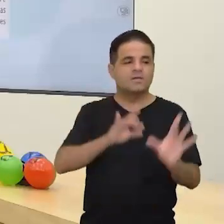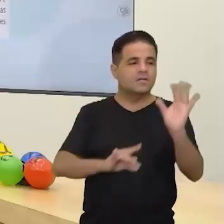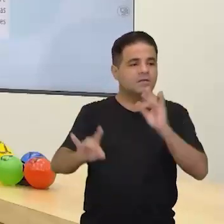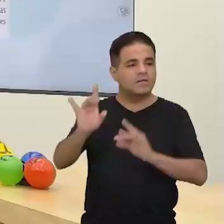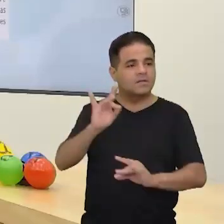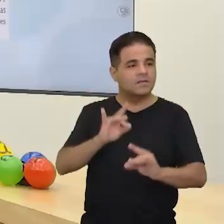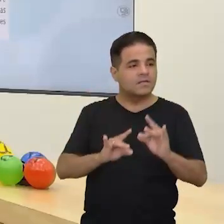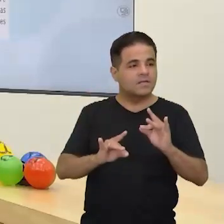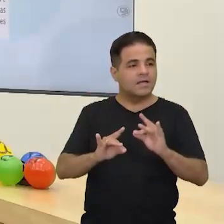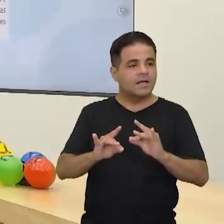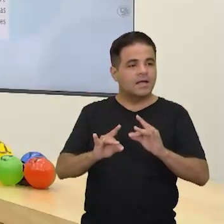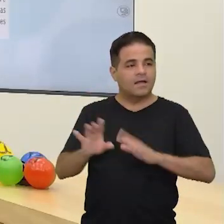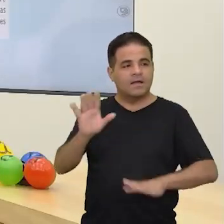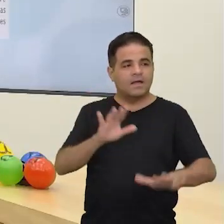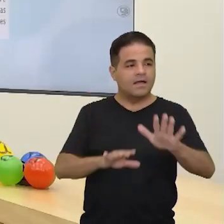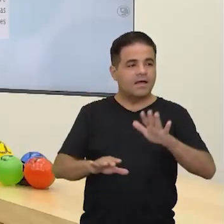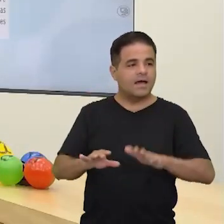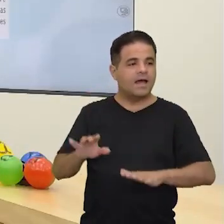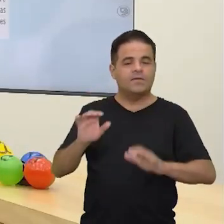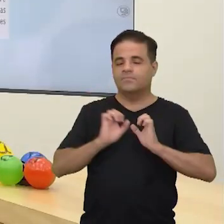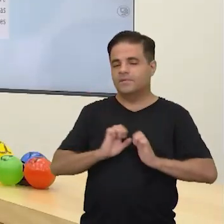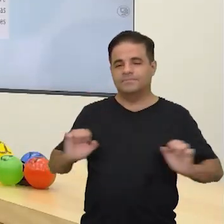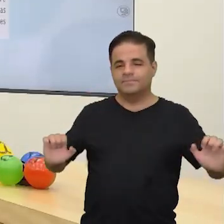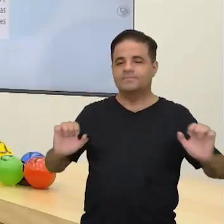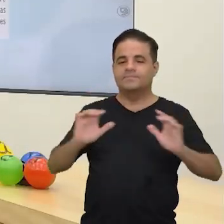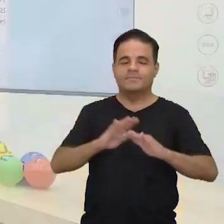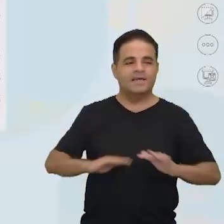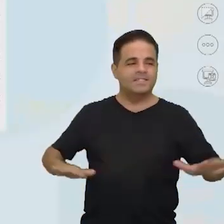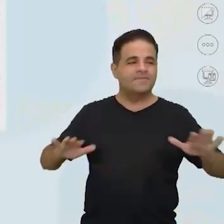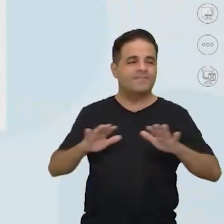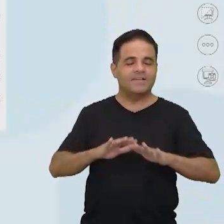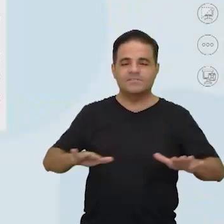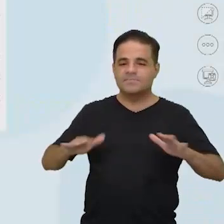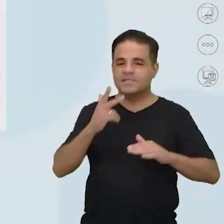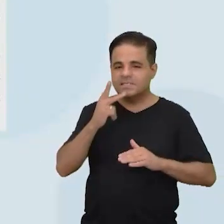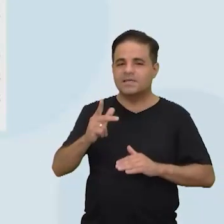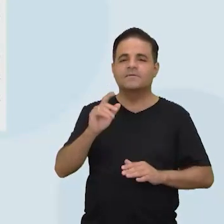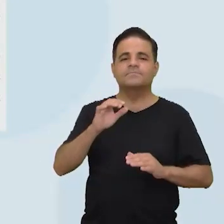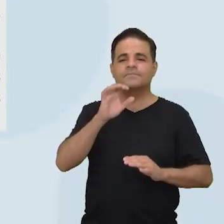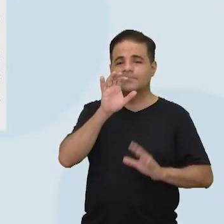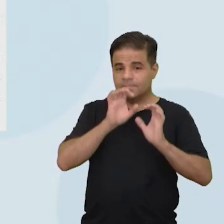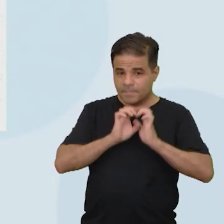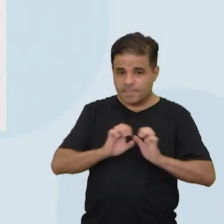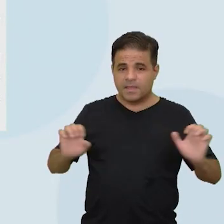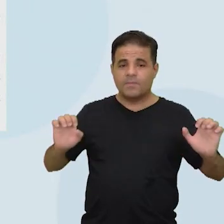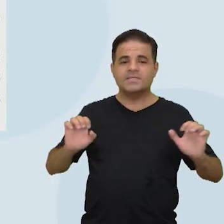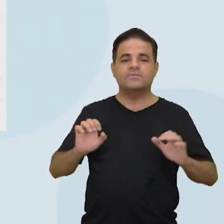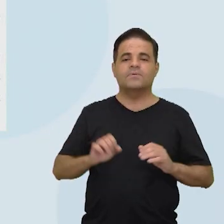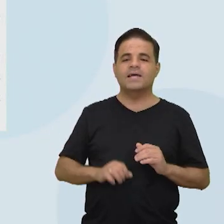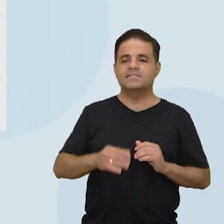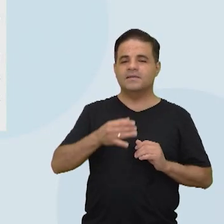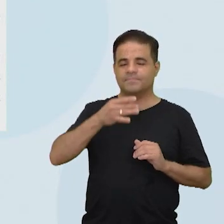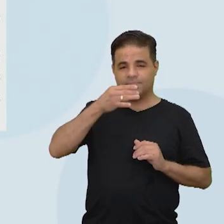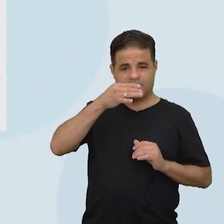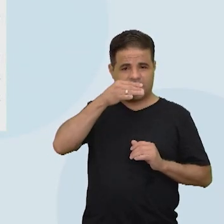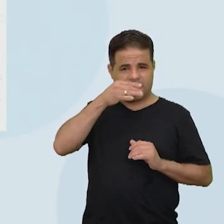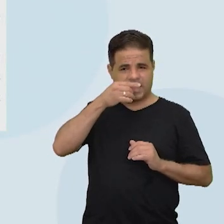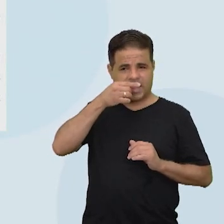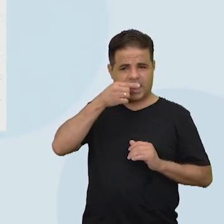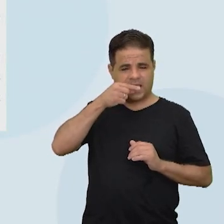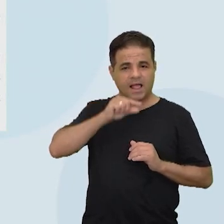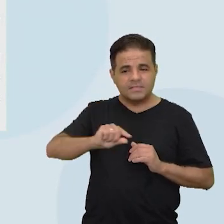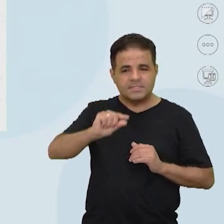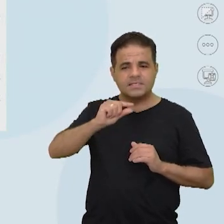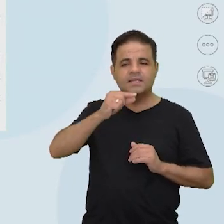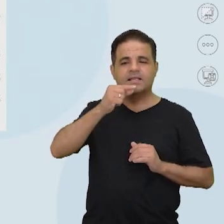né? A famosa equação do Einstein, né? Lembra da equação famosa do Einstein, né? Que aí, né, energia é a equação